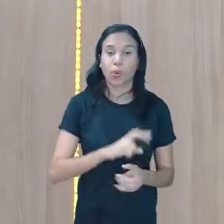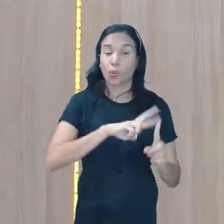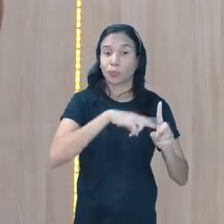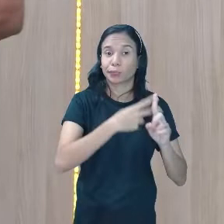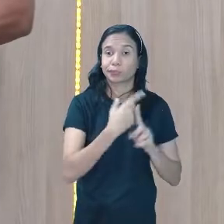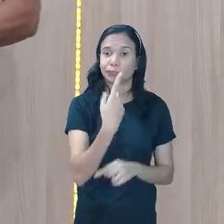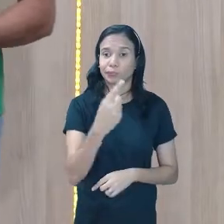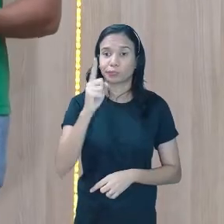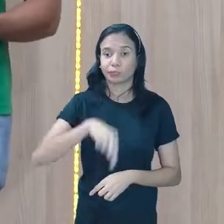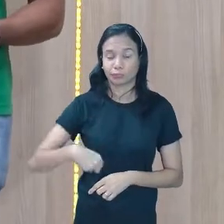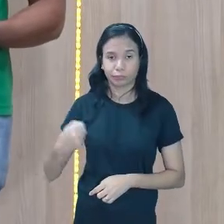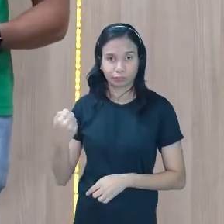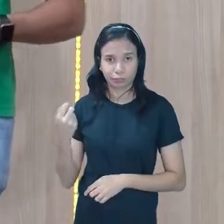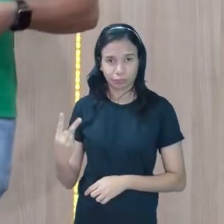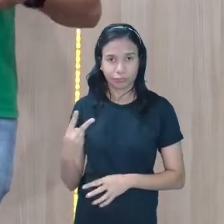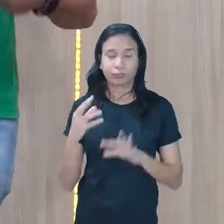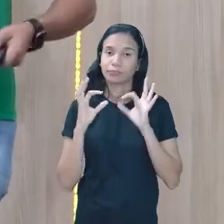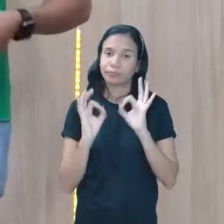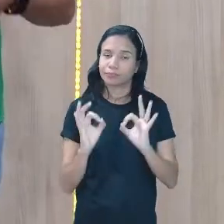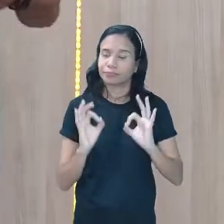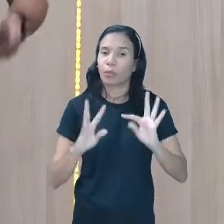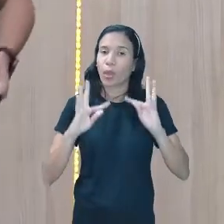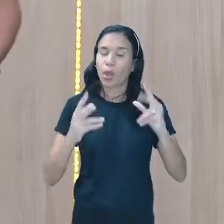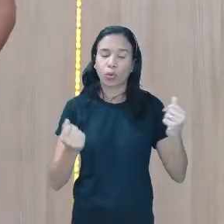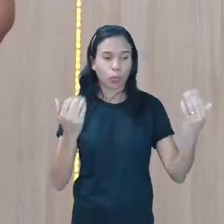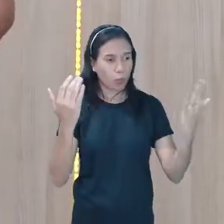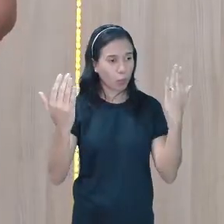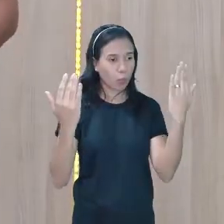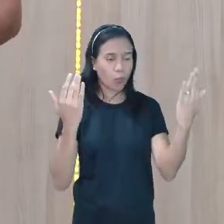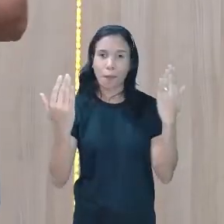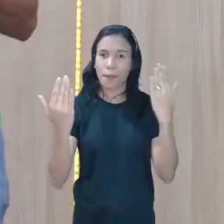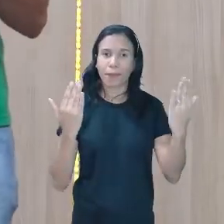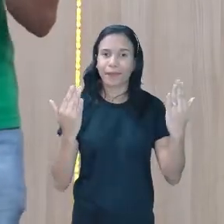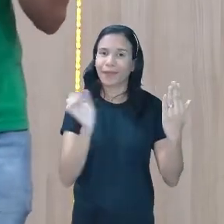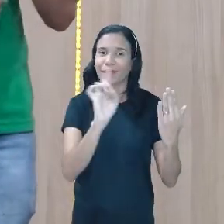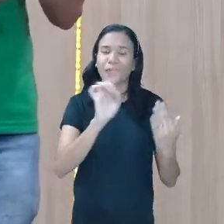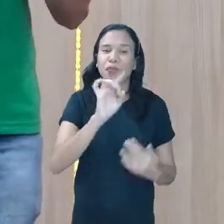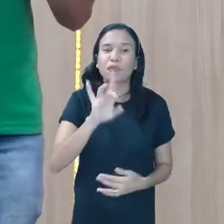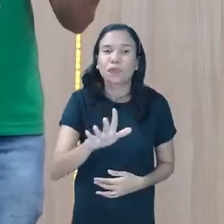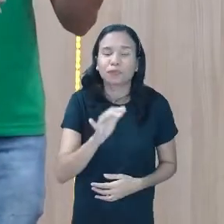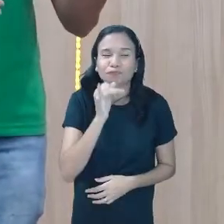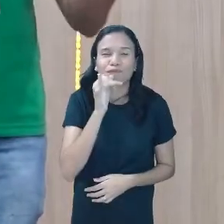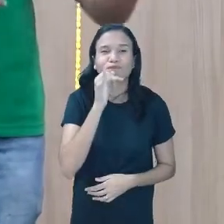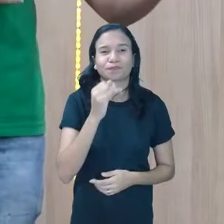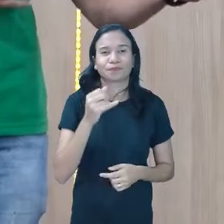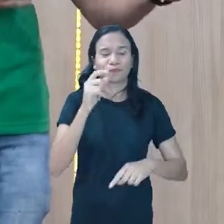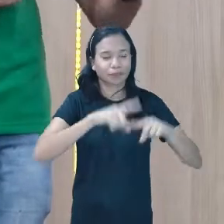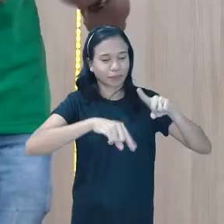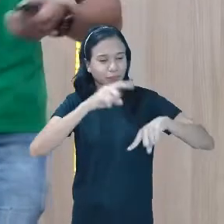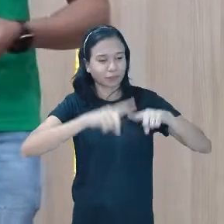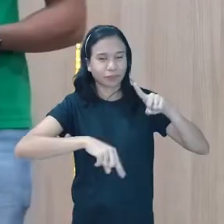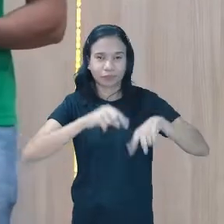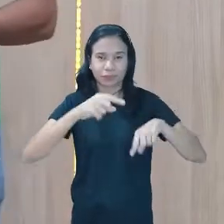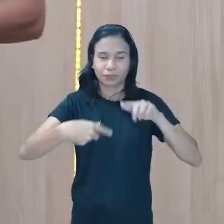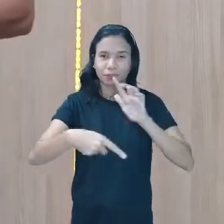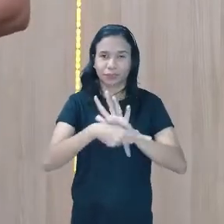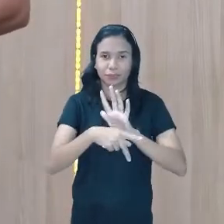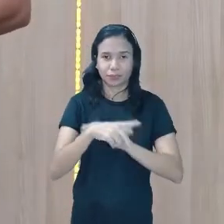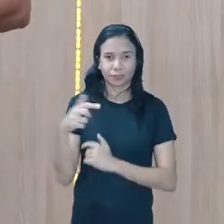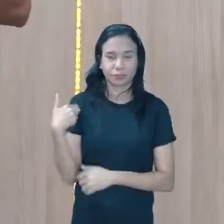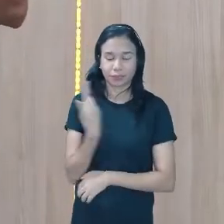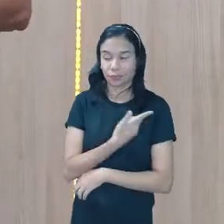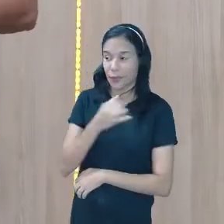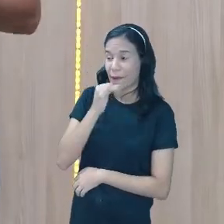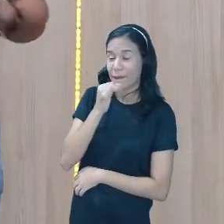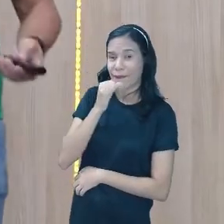dobro de 1, que é igual a 2. E essas proporções não são apenas para o produto, né? Em relação aqui